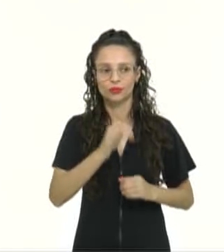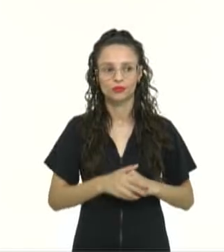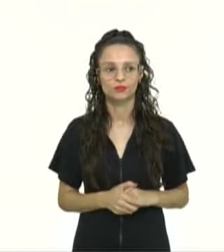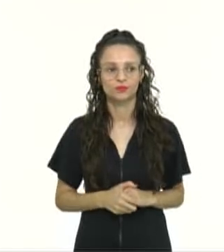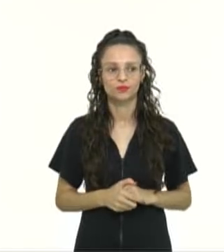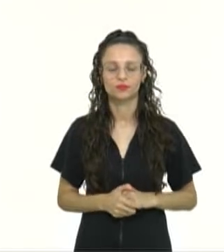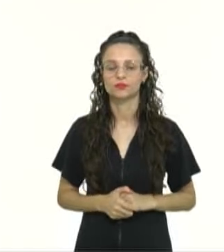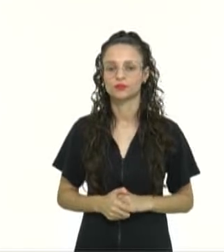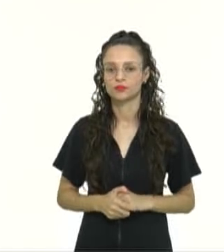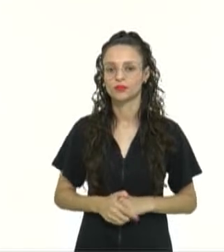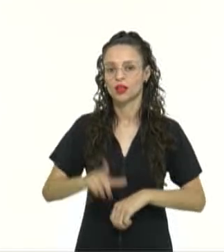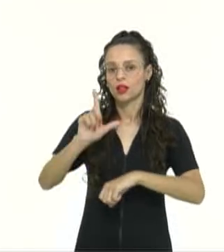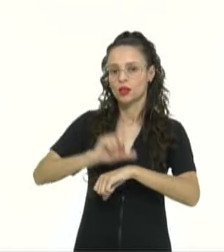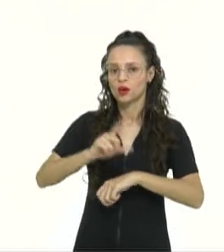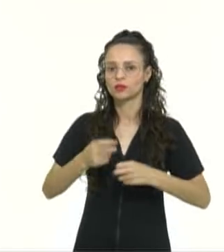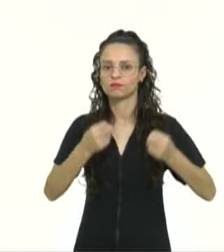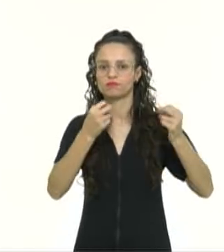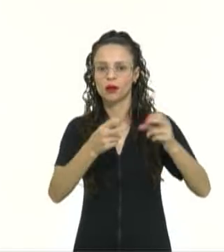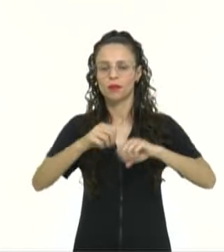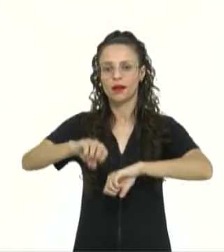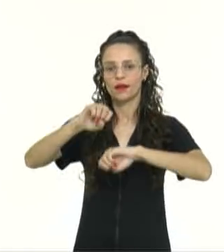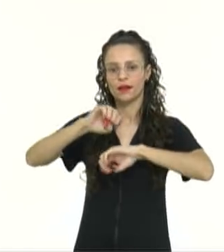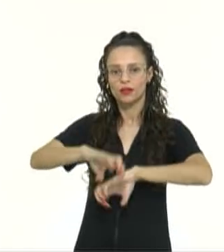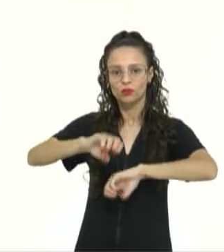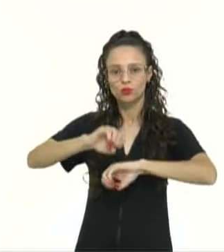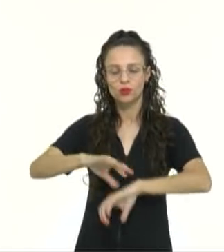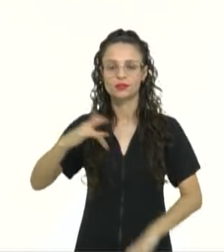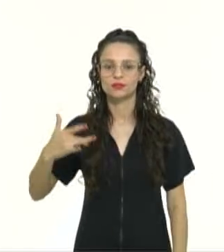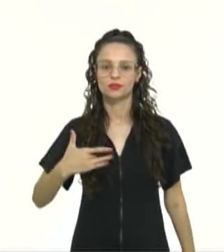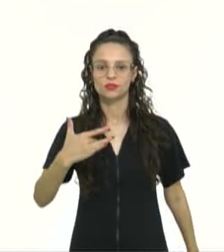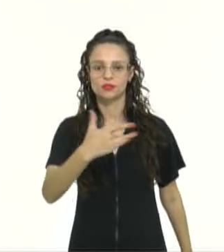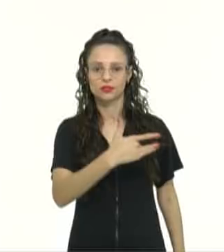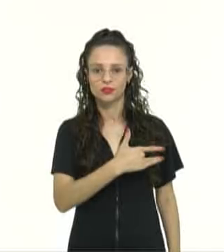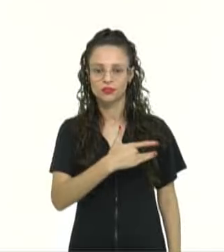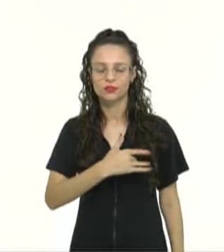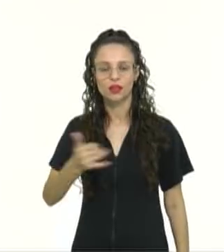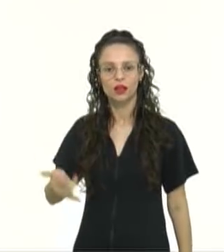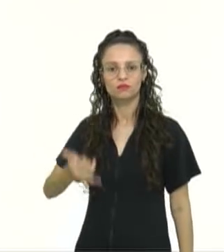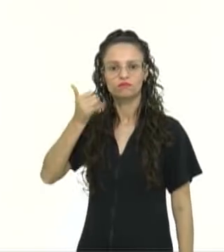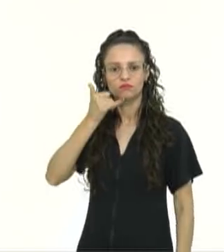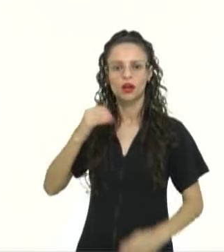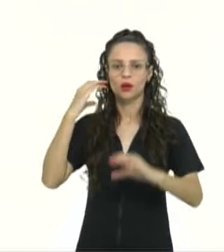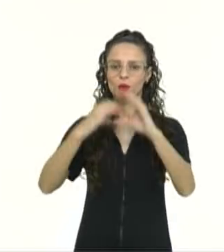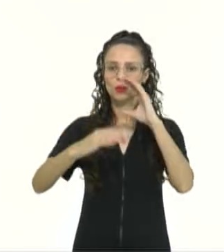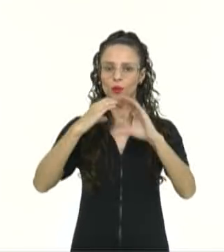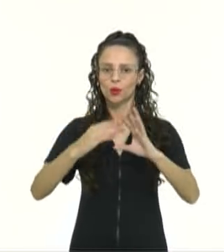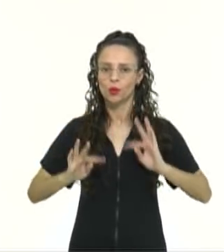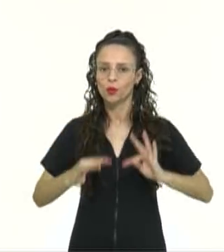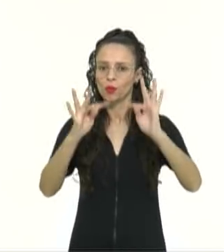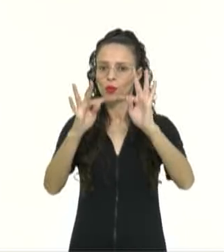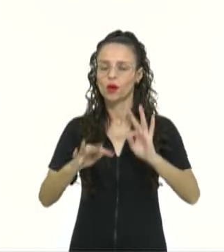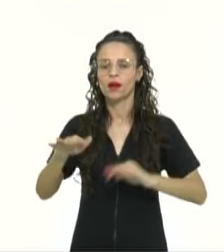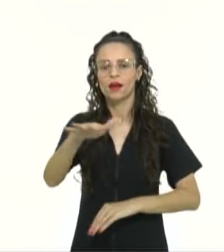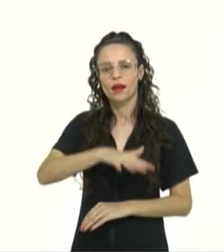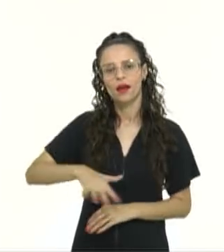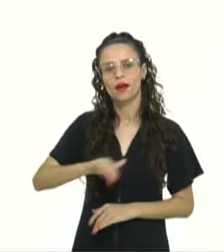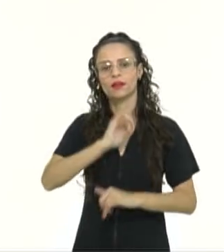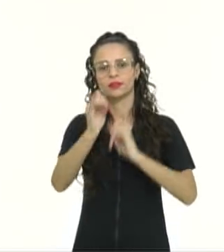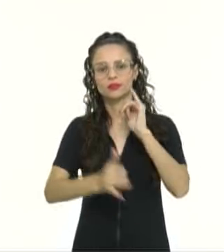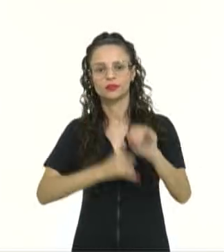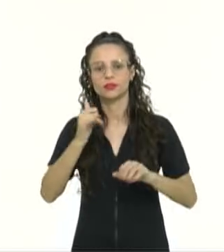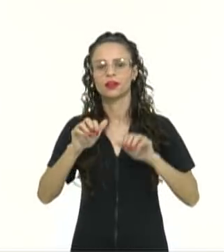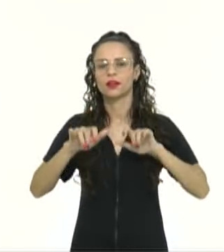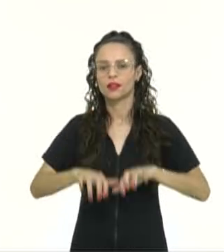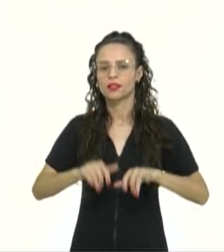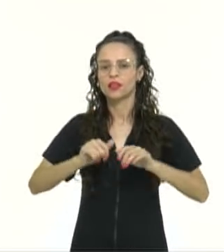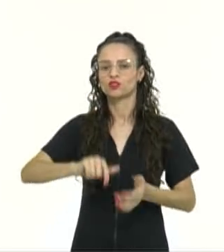exemplo, comércio, educação, saúde, telecomunicações, serviços de informática, de